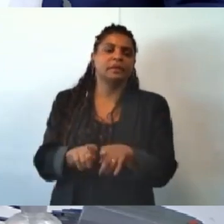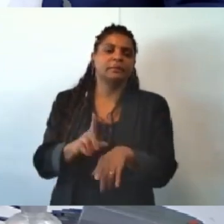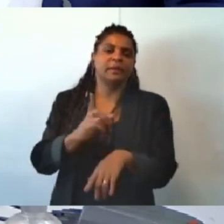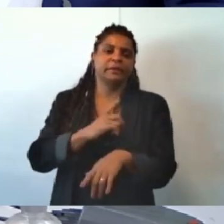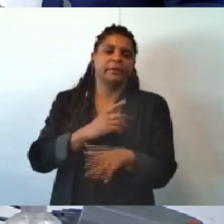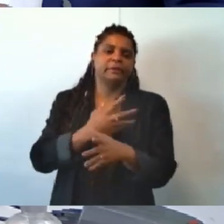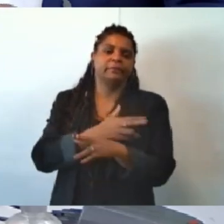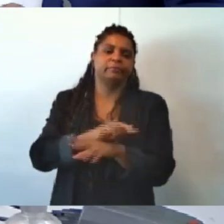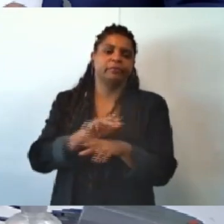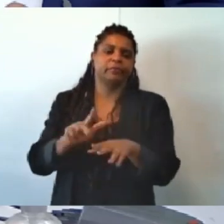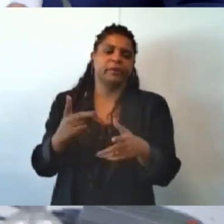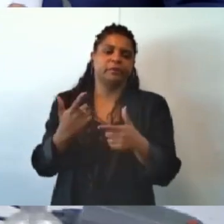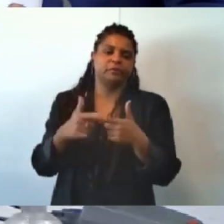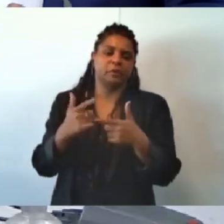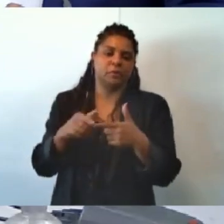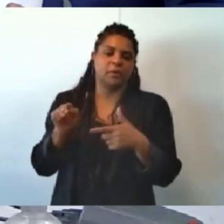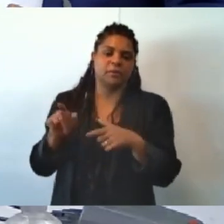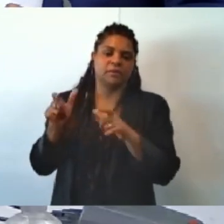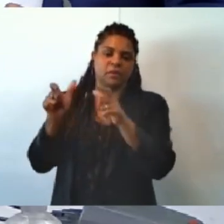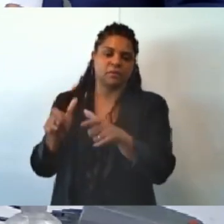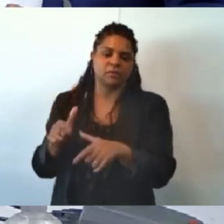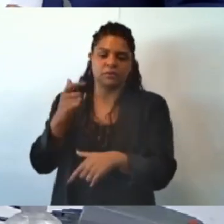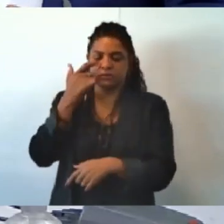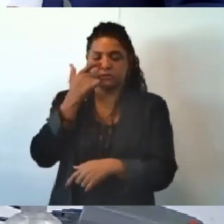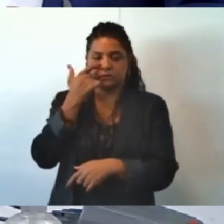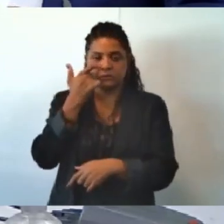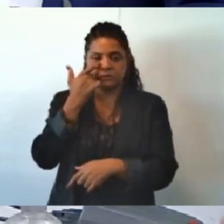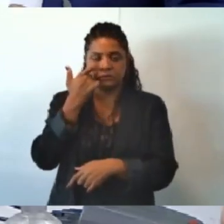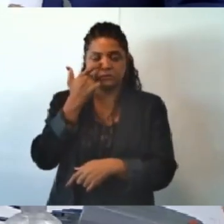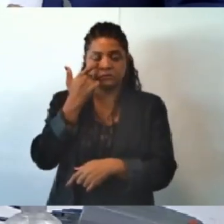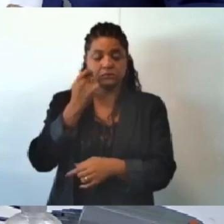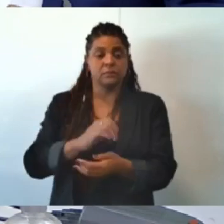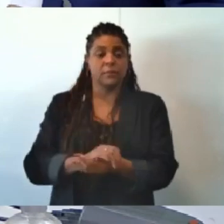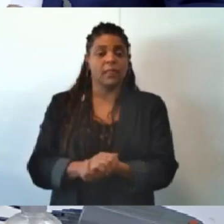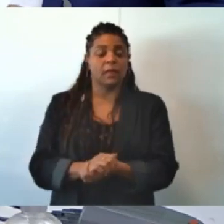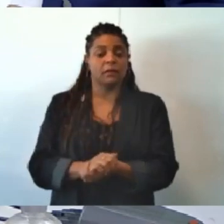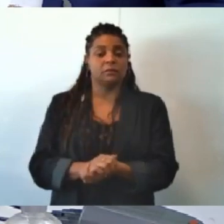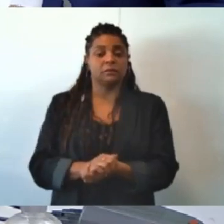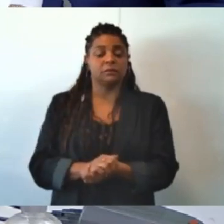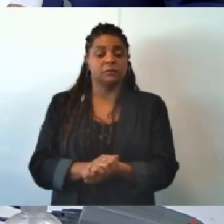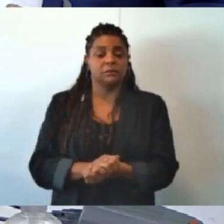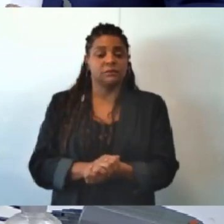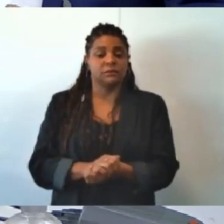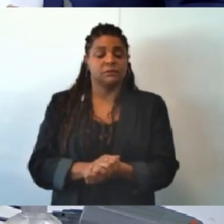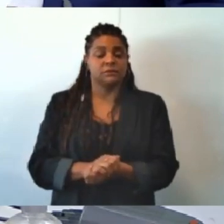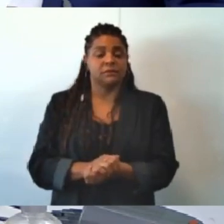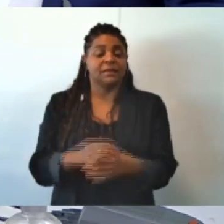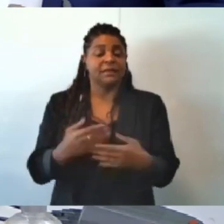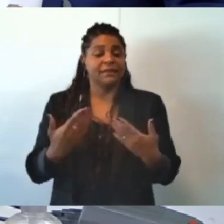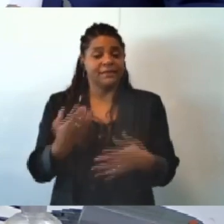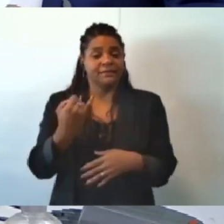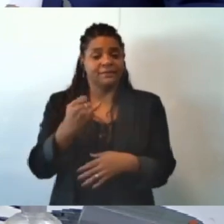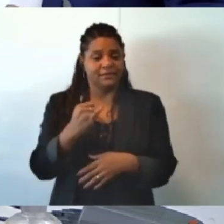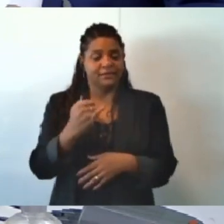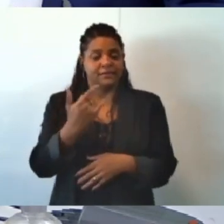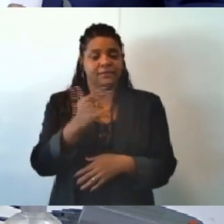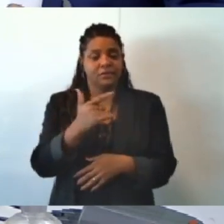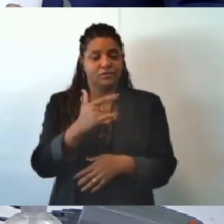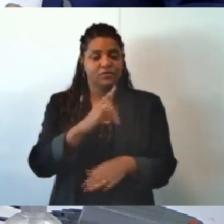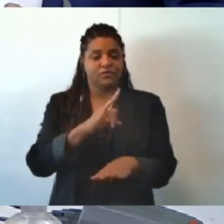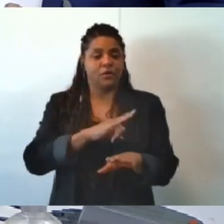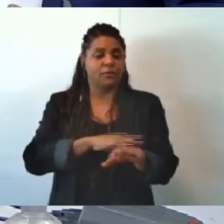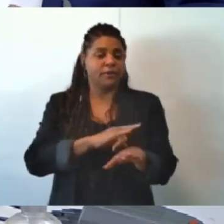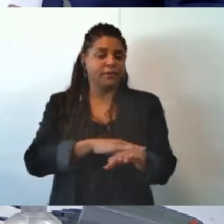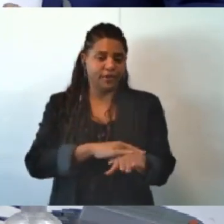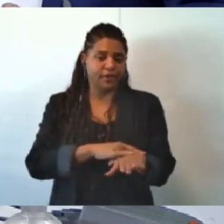nesse local. E sem falar, né, também que as pessoas vão passar a fazer o uso se não tem um banheiro, se eles não conseguem fazer as